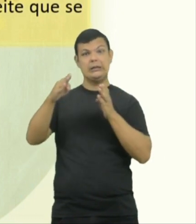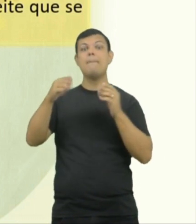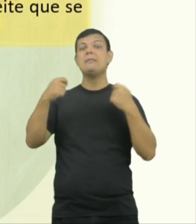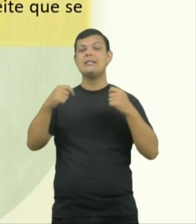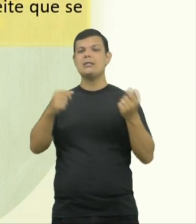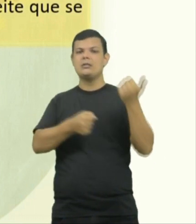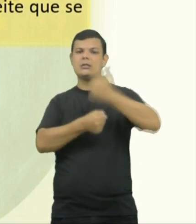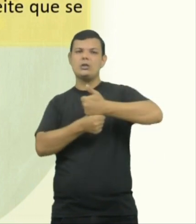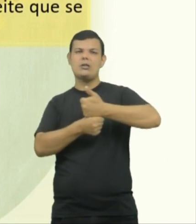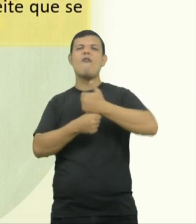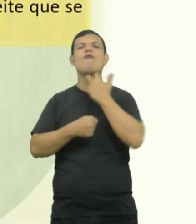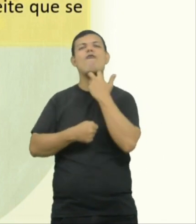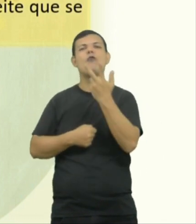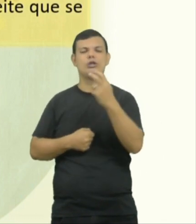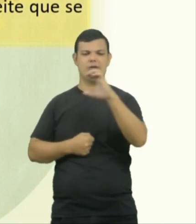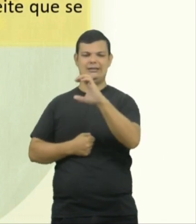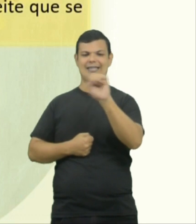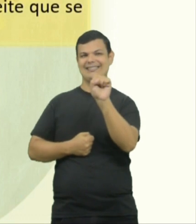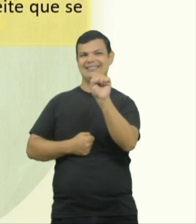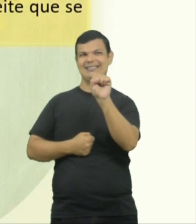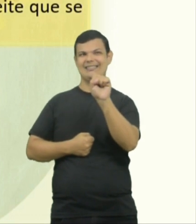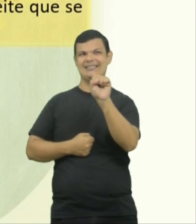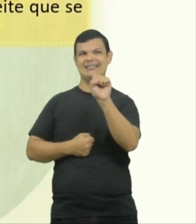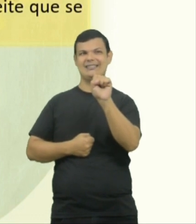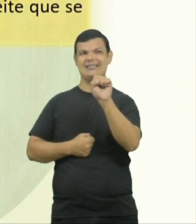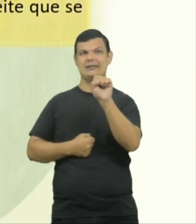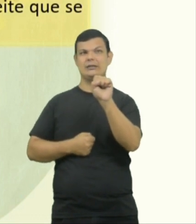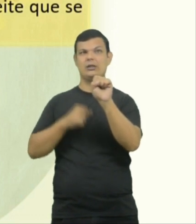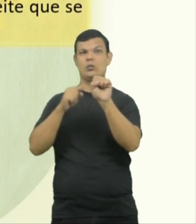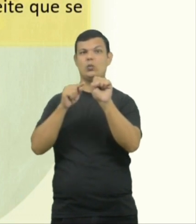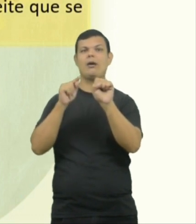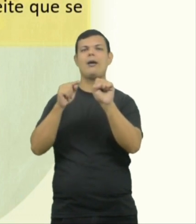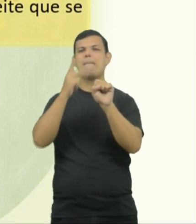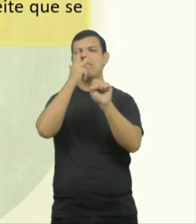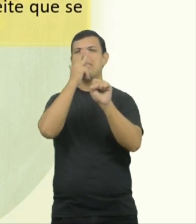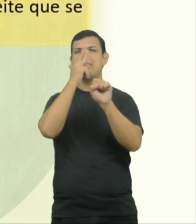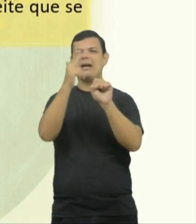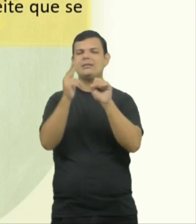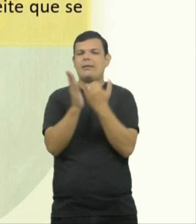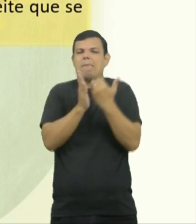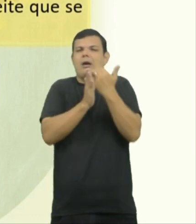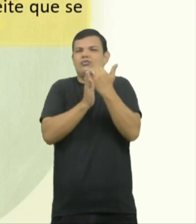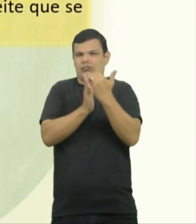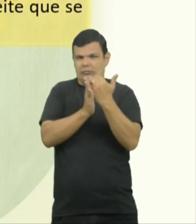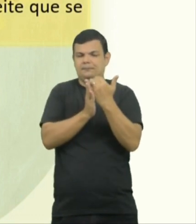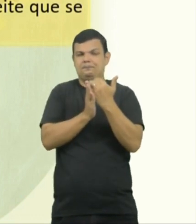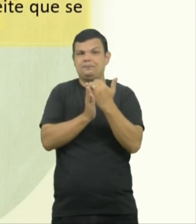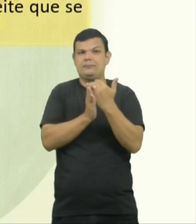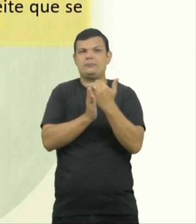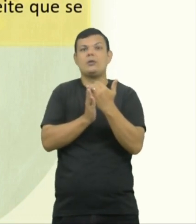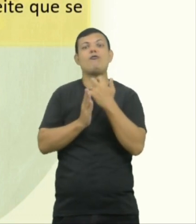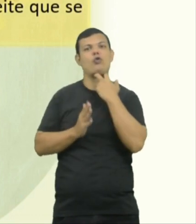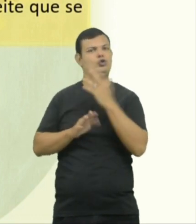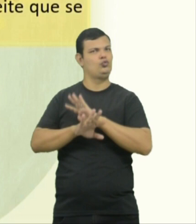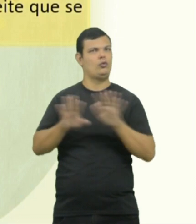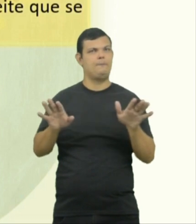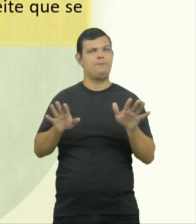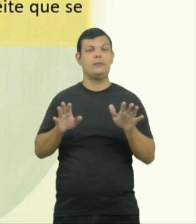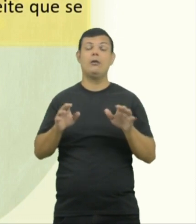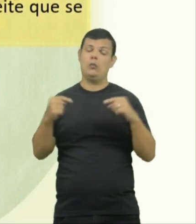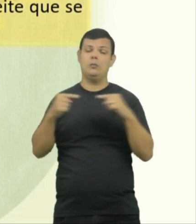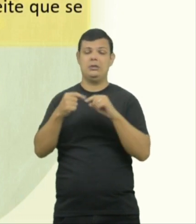perceber aqui de novo a vogal E, tá bom? Que deve ser pronunciada com o som fechado e não aberto. Então a gente não fala